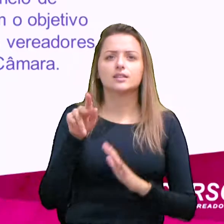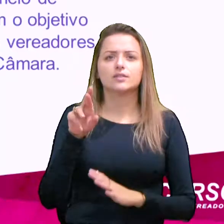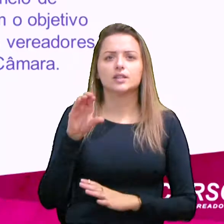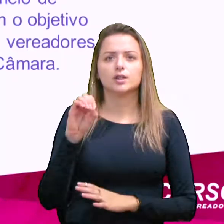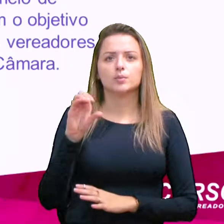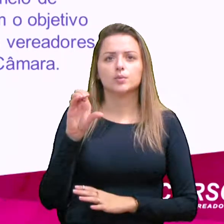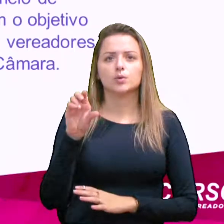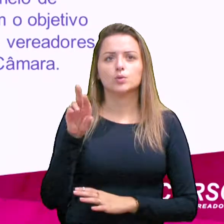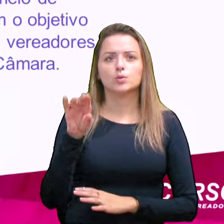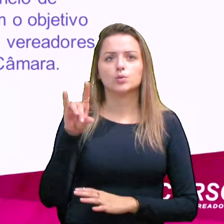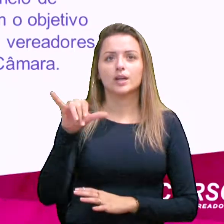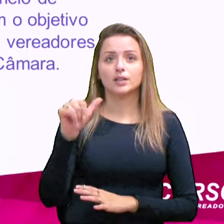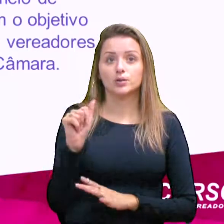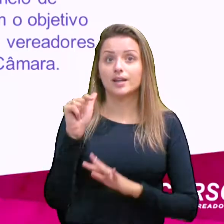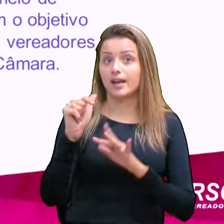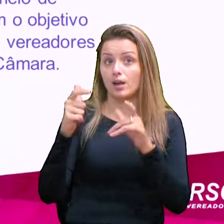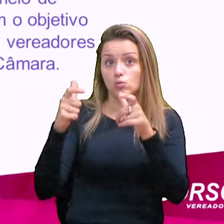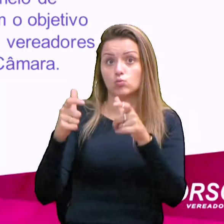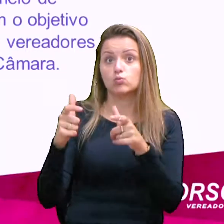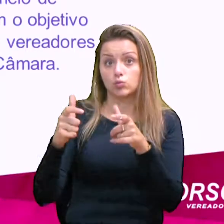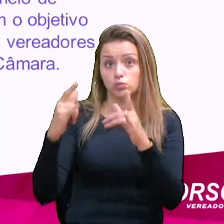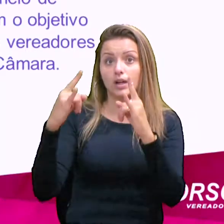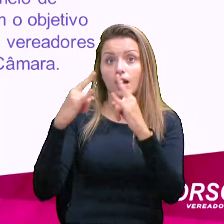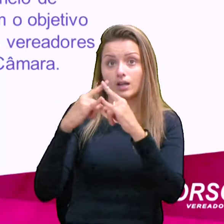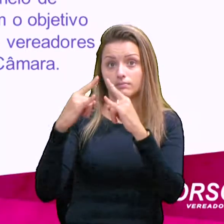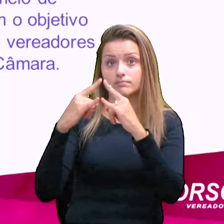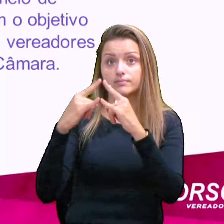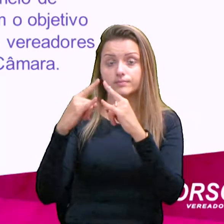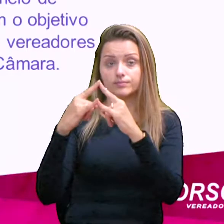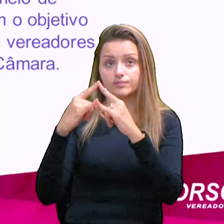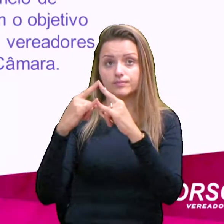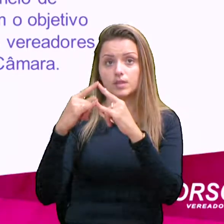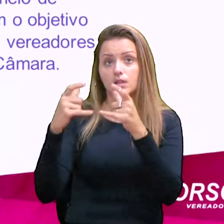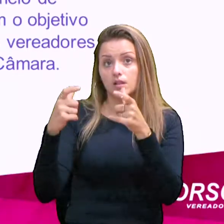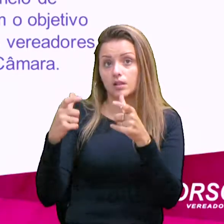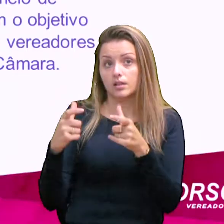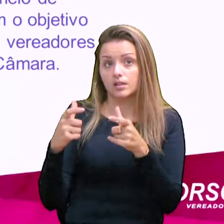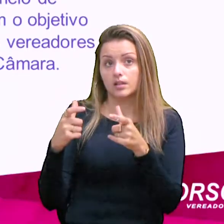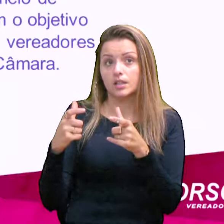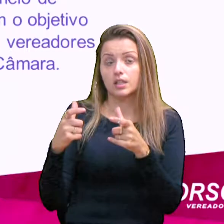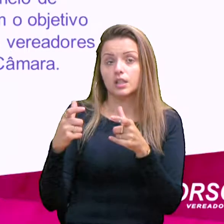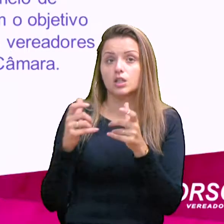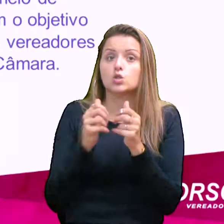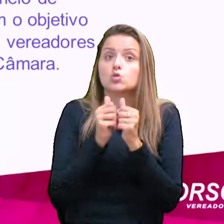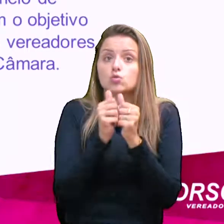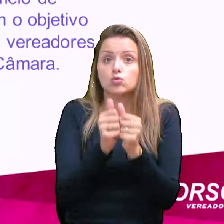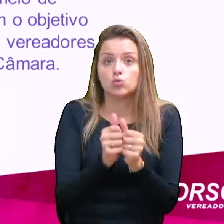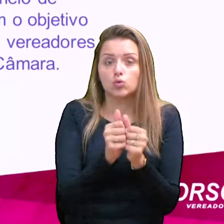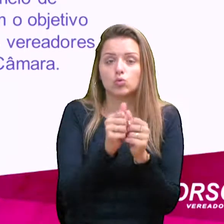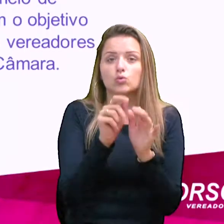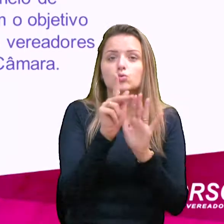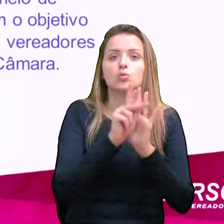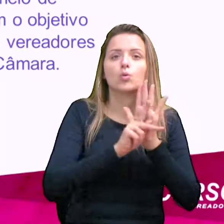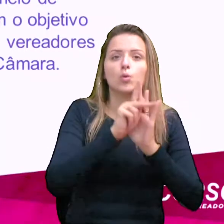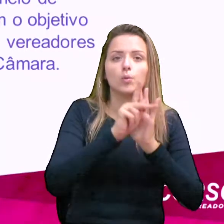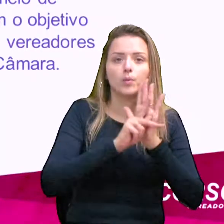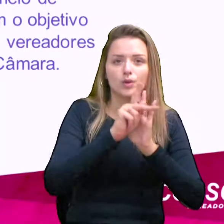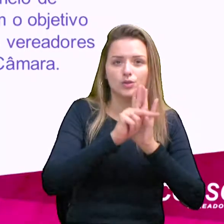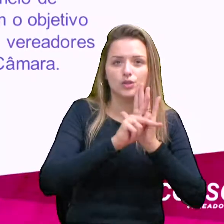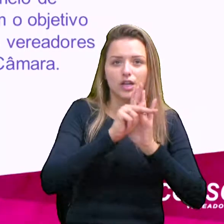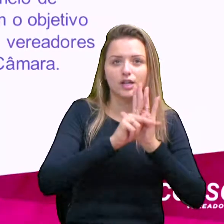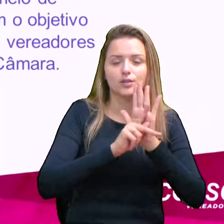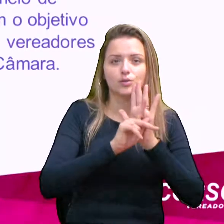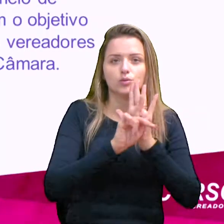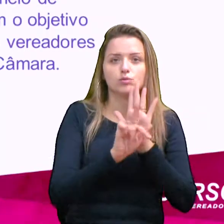Mulher, né? Ele é um órgão, então, institucional, que, através de um projeto de resolução de mesa, então,